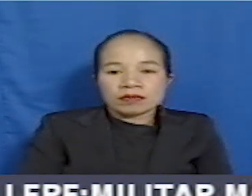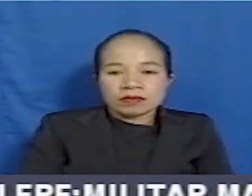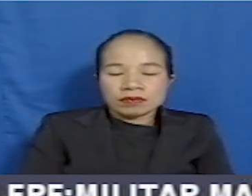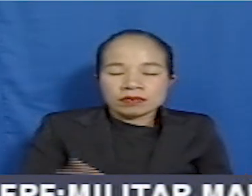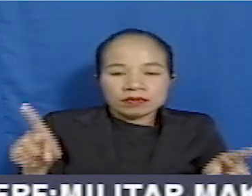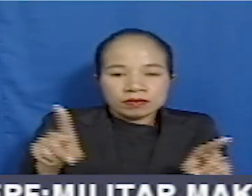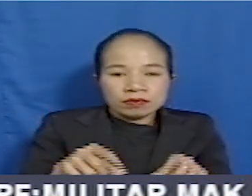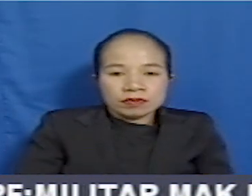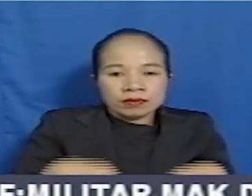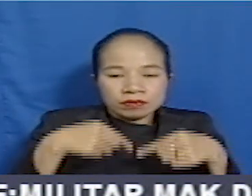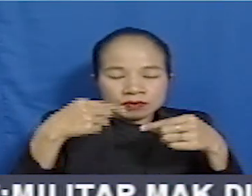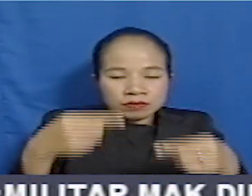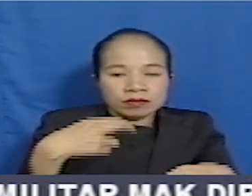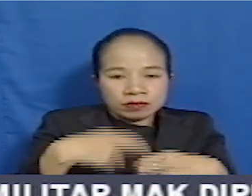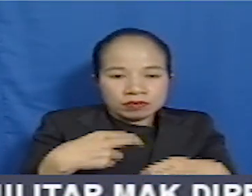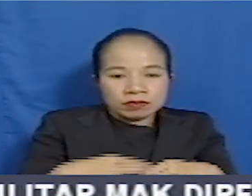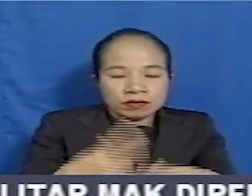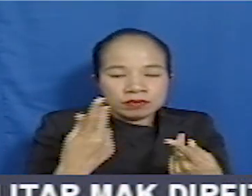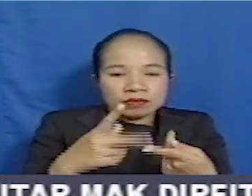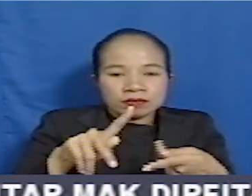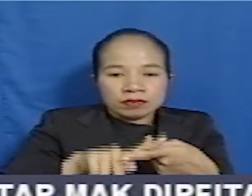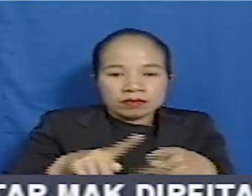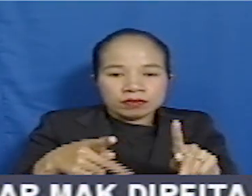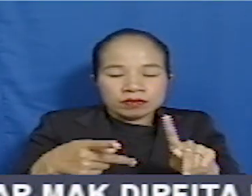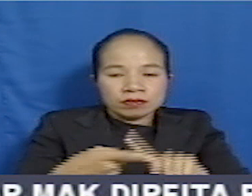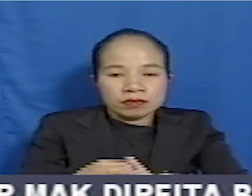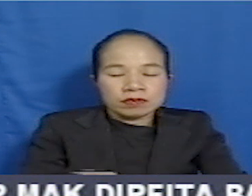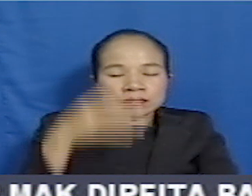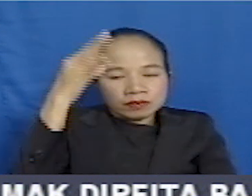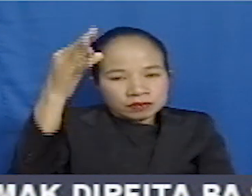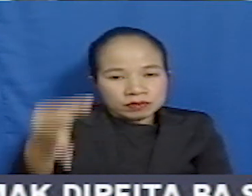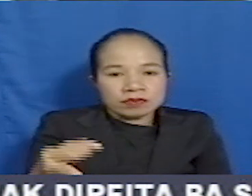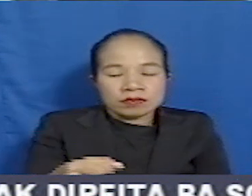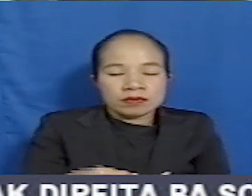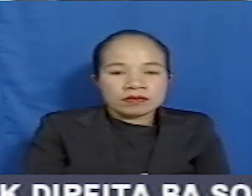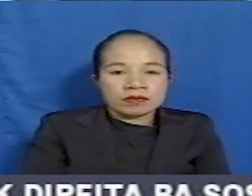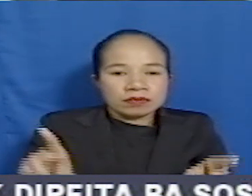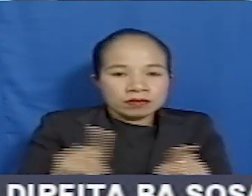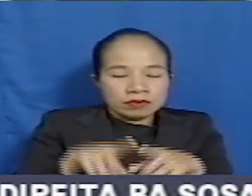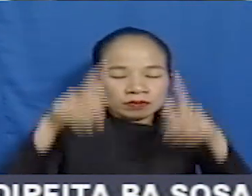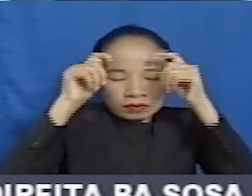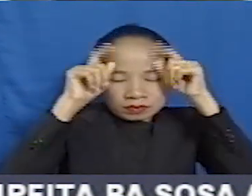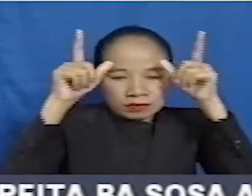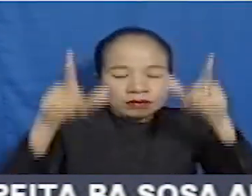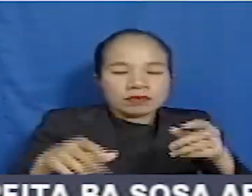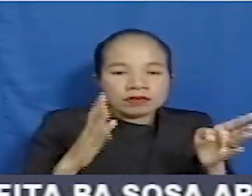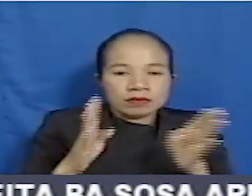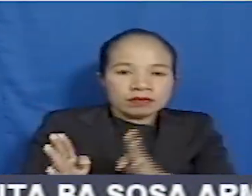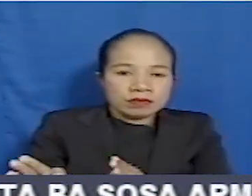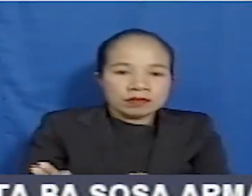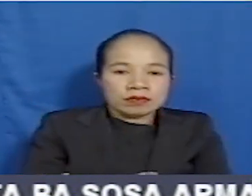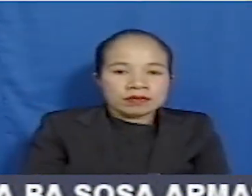E dané se for impacto ba itane parceria bilateral. E a futuro, liga ho Timor-Leste, ne